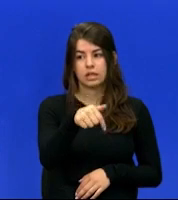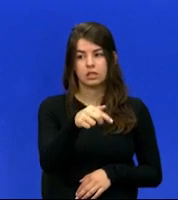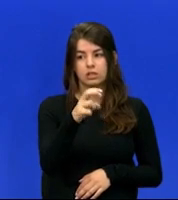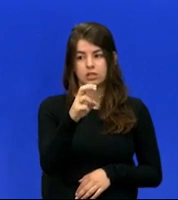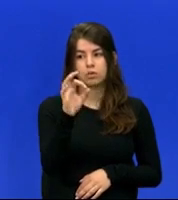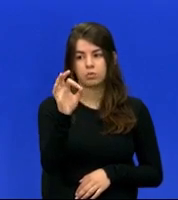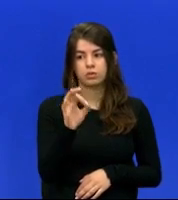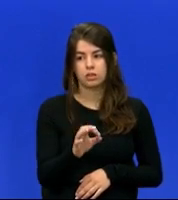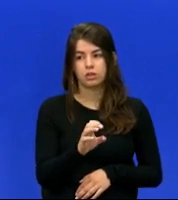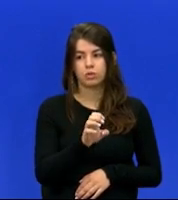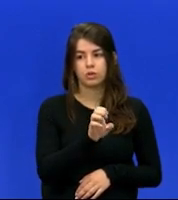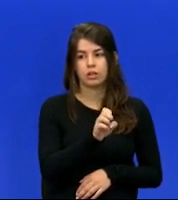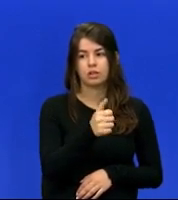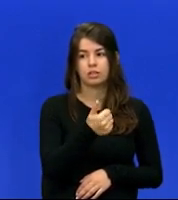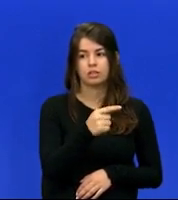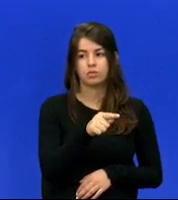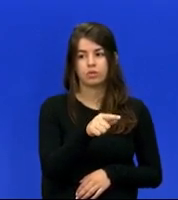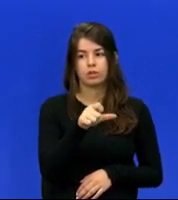4,75%, alternativa D,